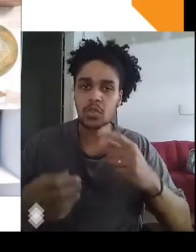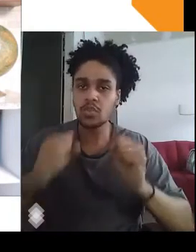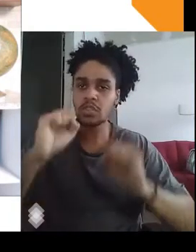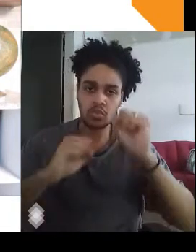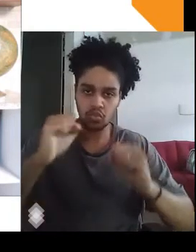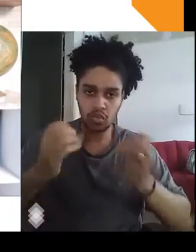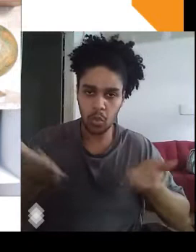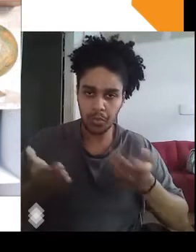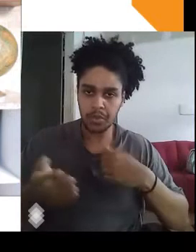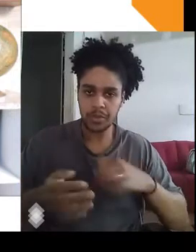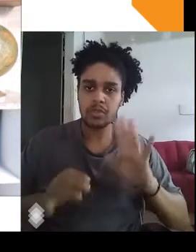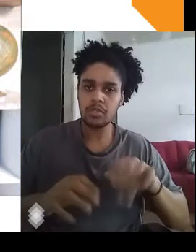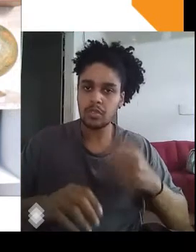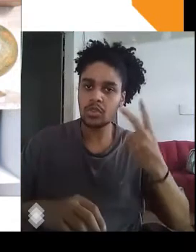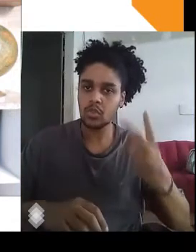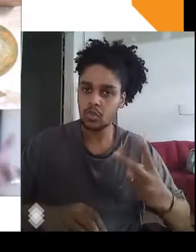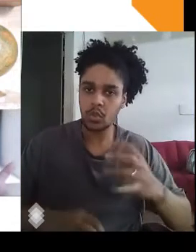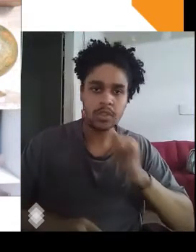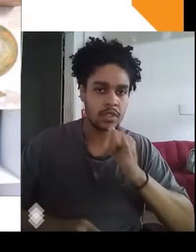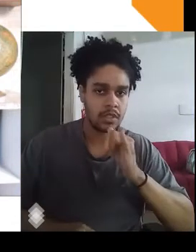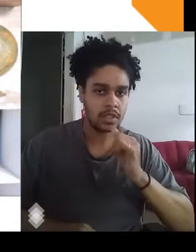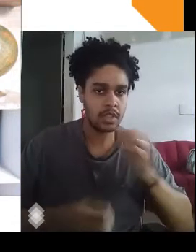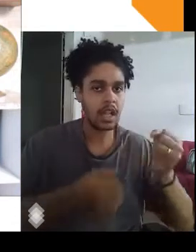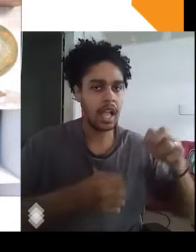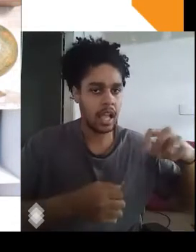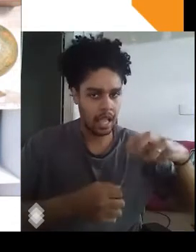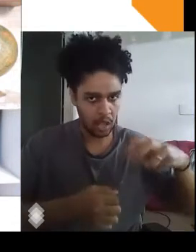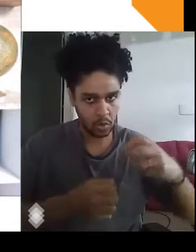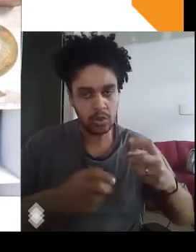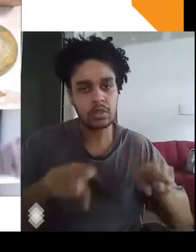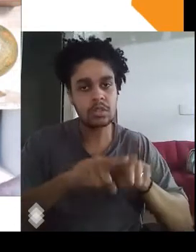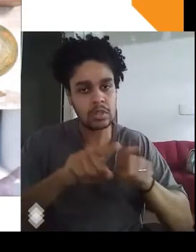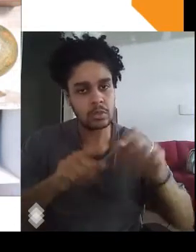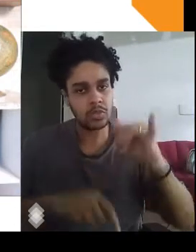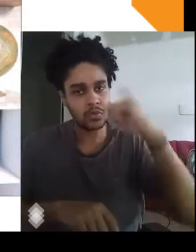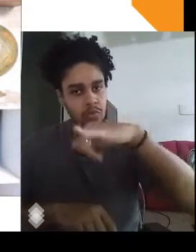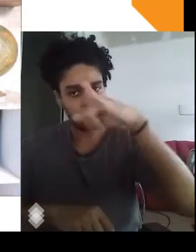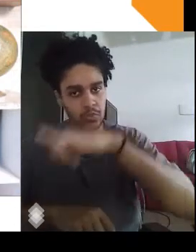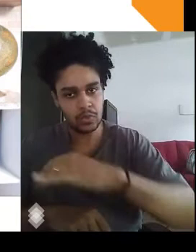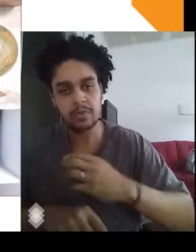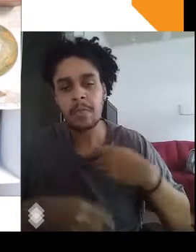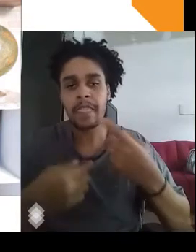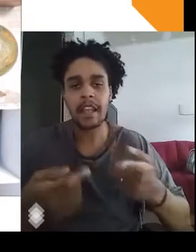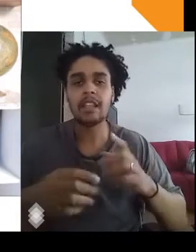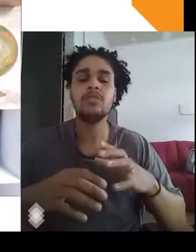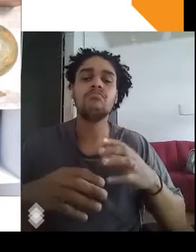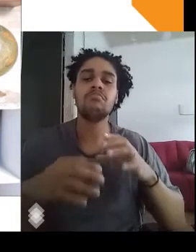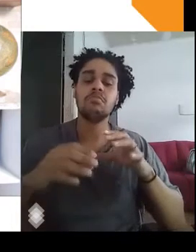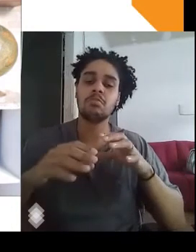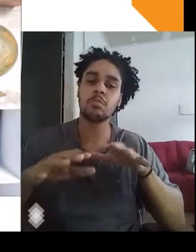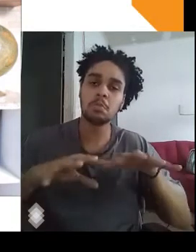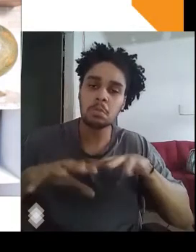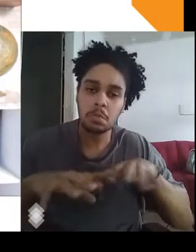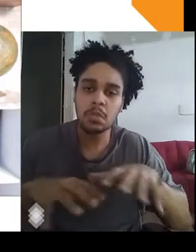vocês vejam que uma indústria hoje, e eu dei 2 exemplos, a indústria automobilística e a indústria aeronáutica, elas mobilizam